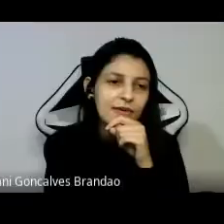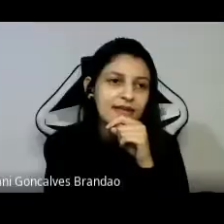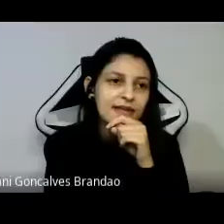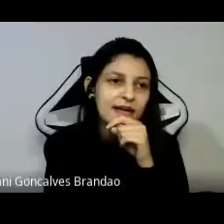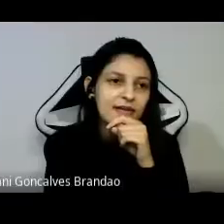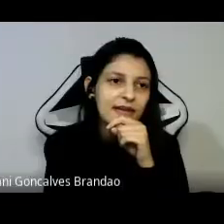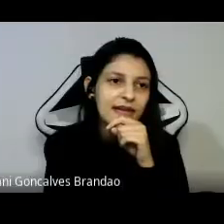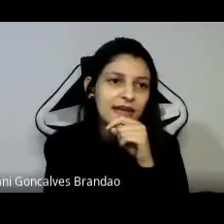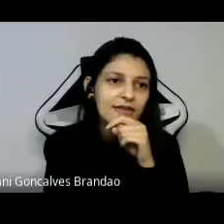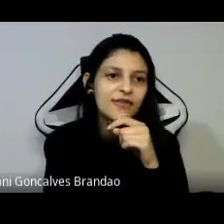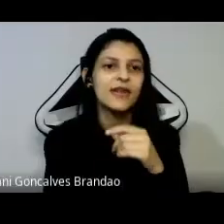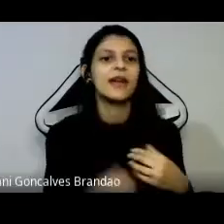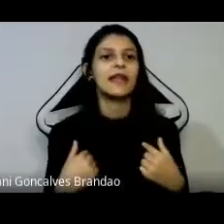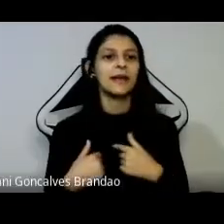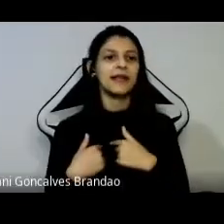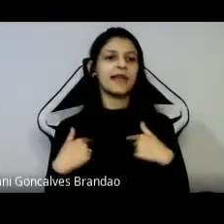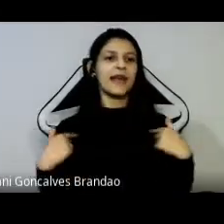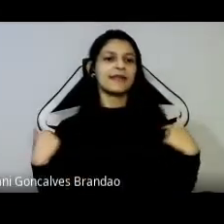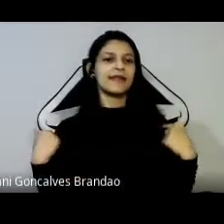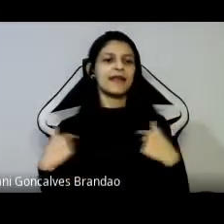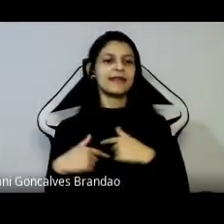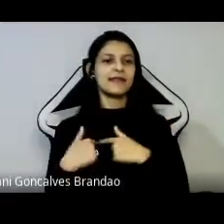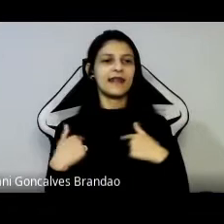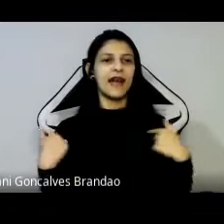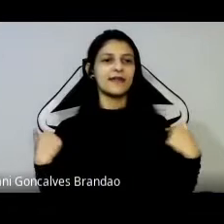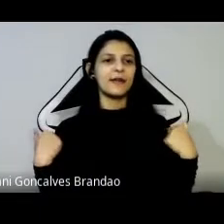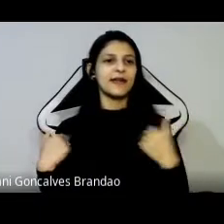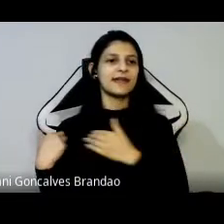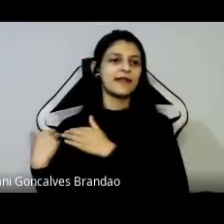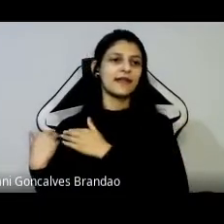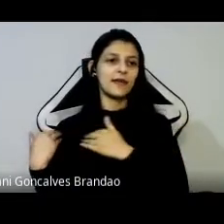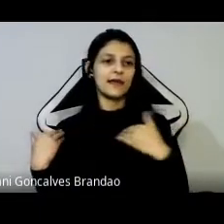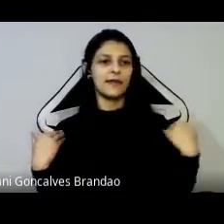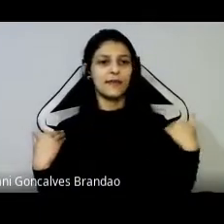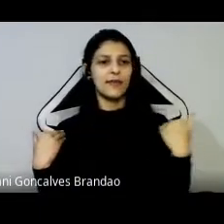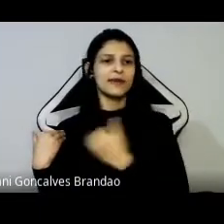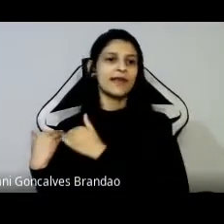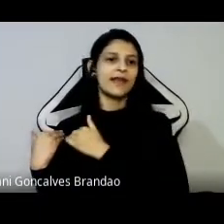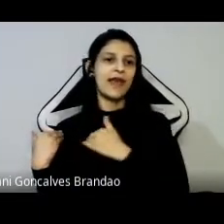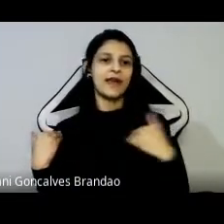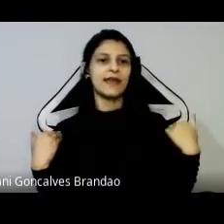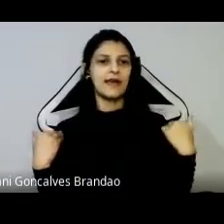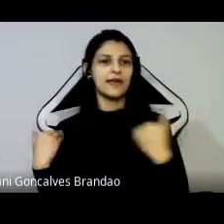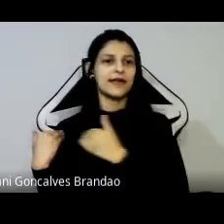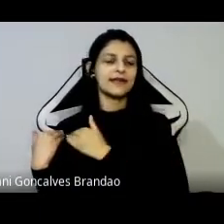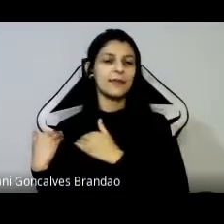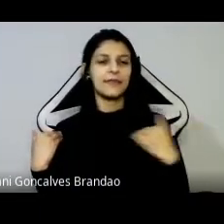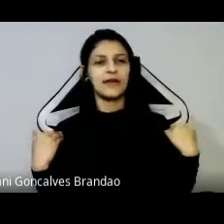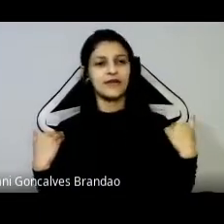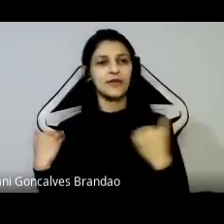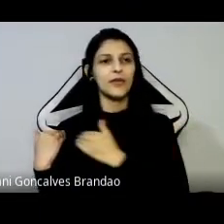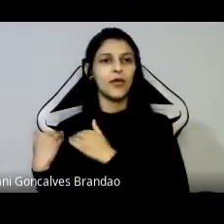Não, mas não, não, Enete. Lembra que esse traço representa, mostra que é aqui, ó,